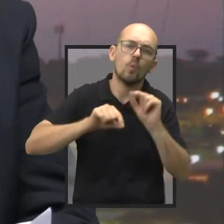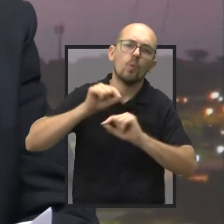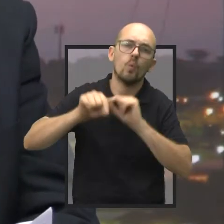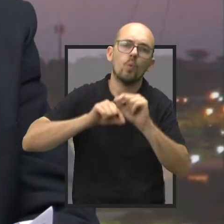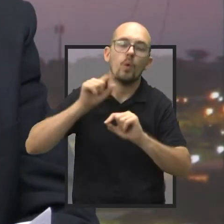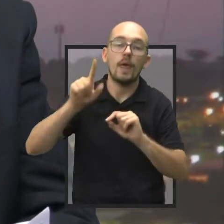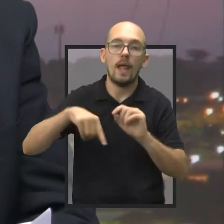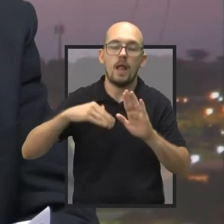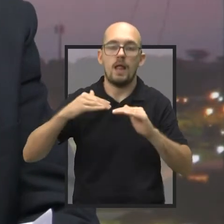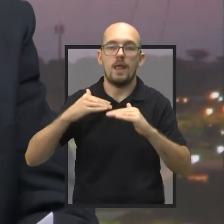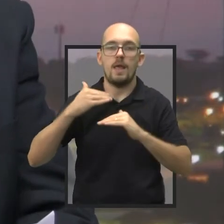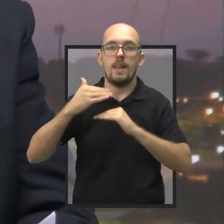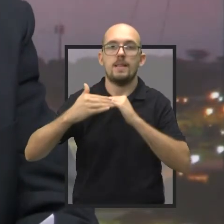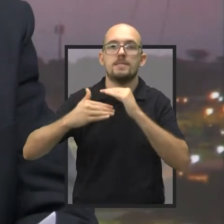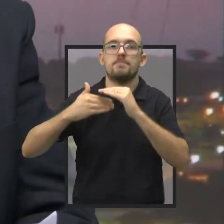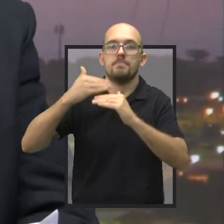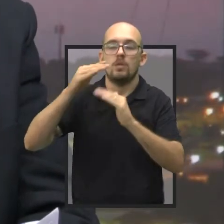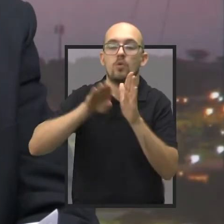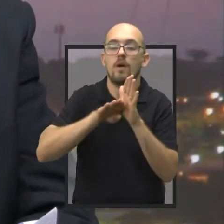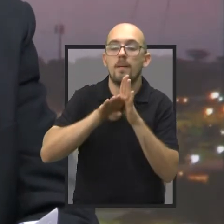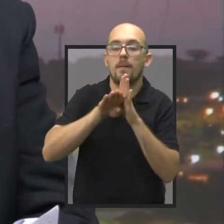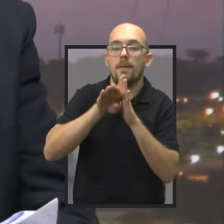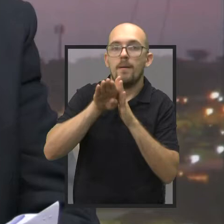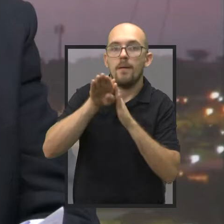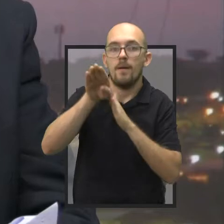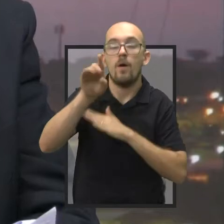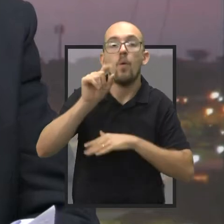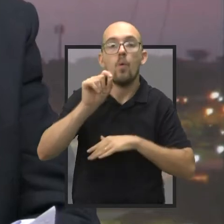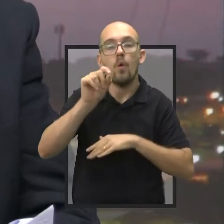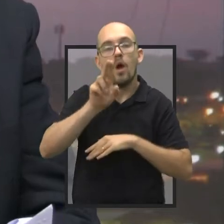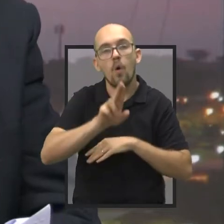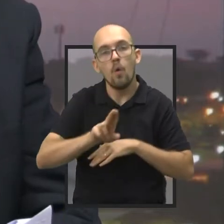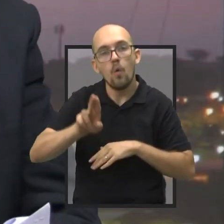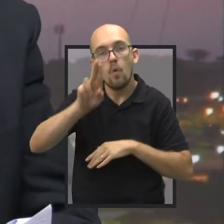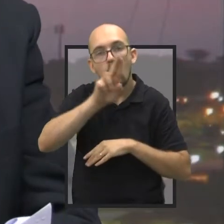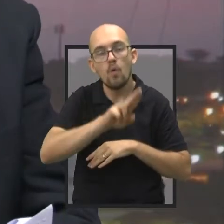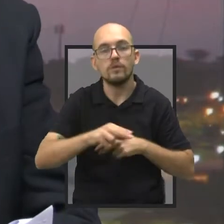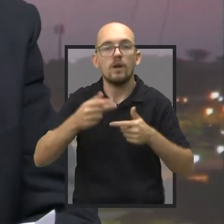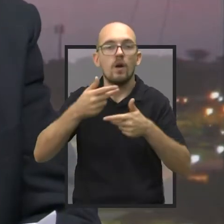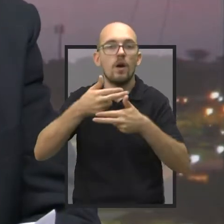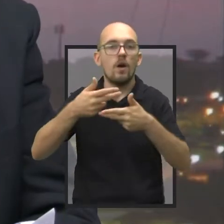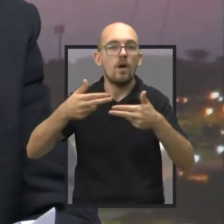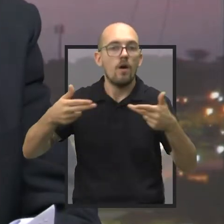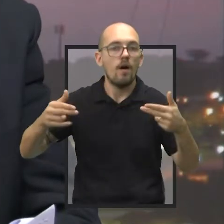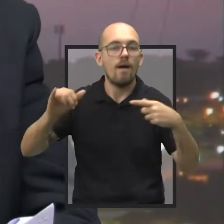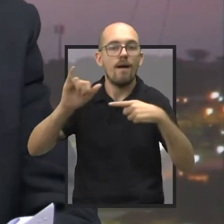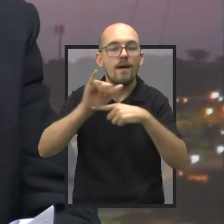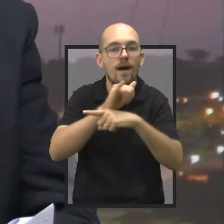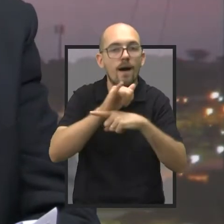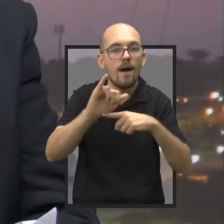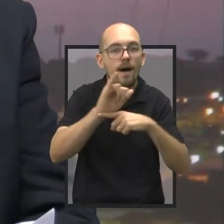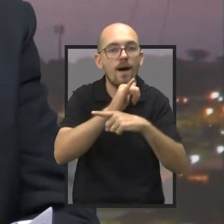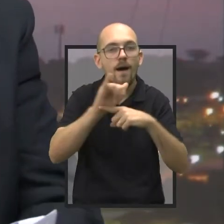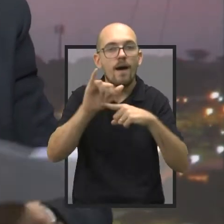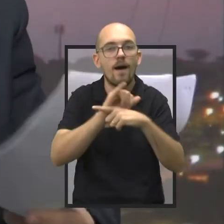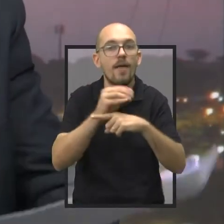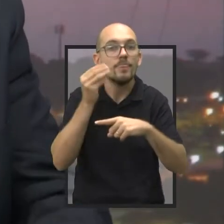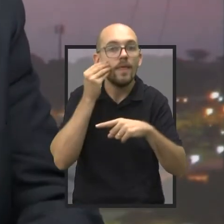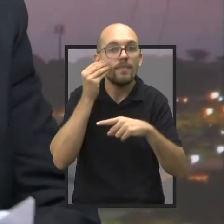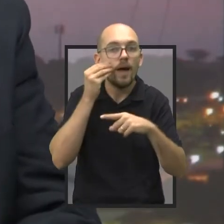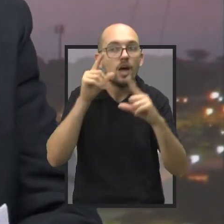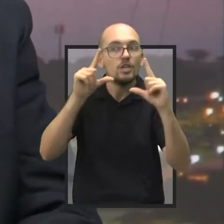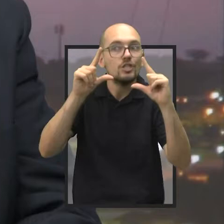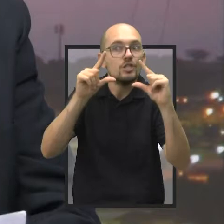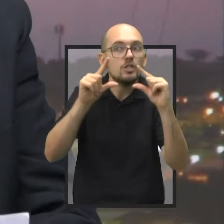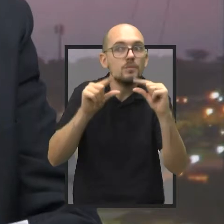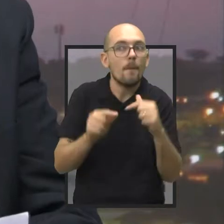crescimento utilizando-se recursos para diminuir a falta de um produto que